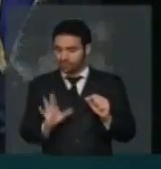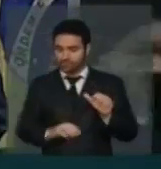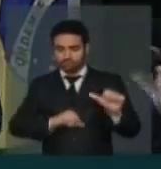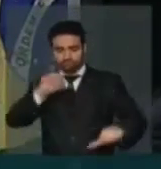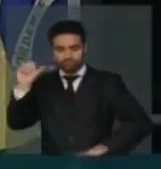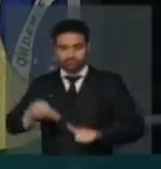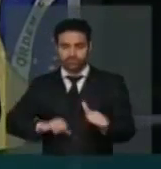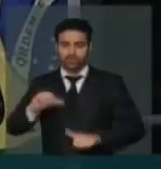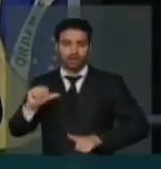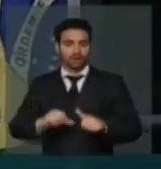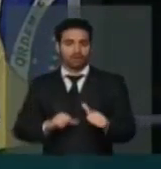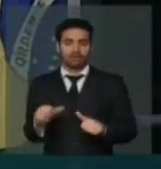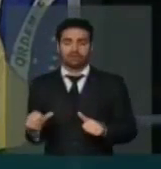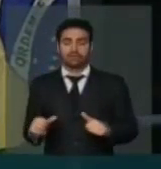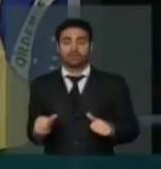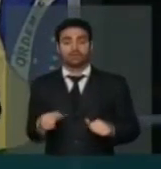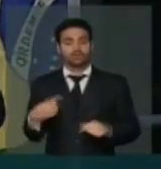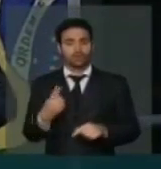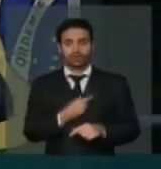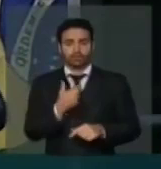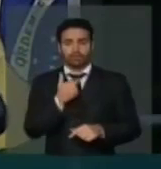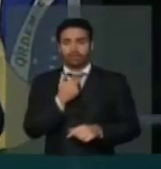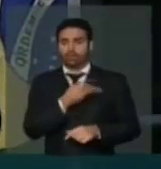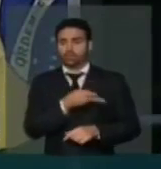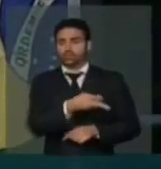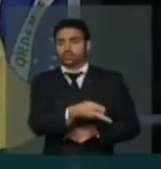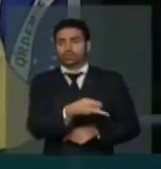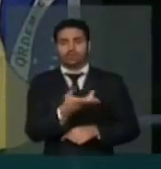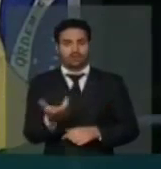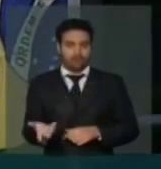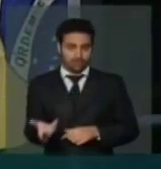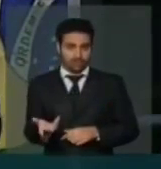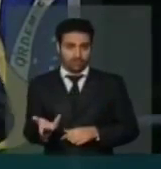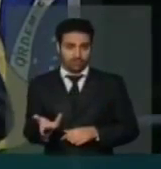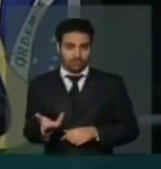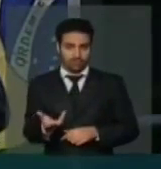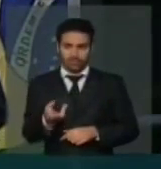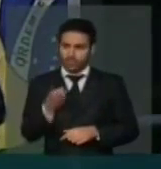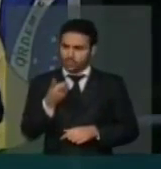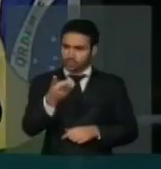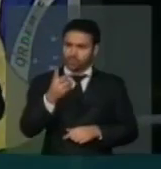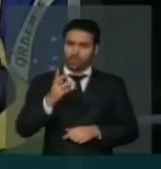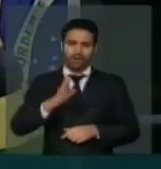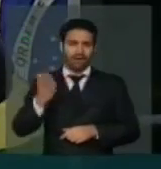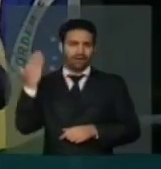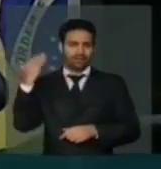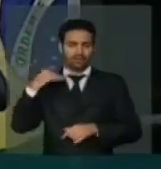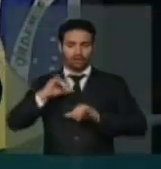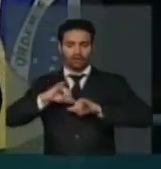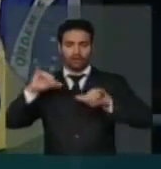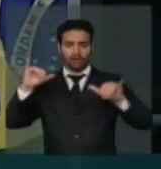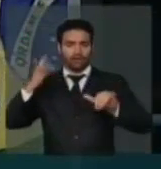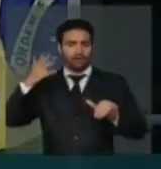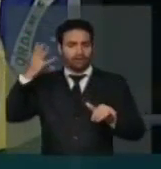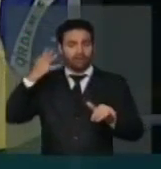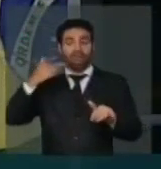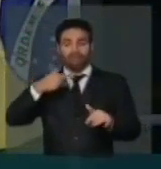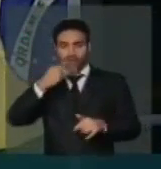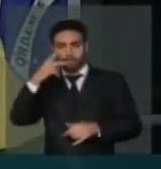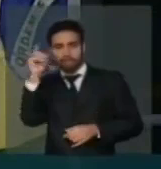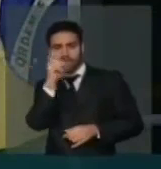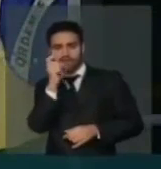limpo. Não podemos continuar dessa forma, com mentiras na campanha, fazendo um